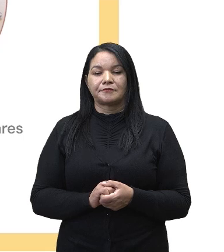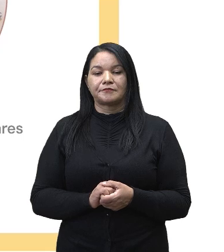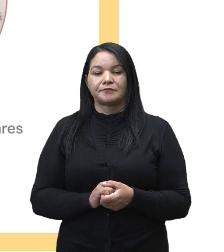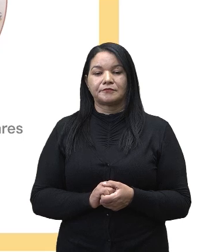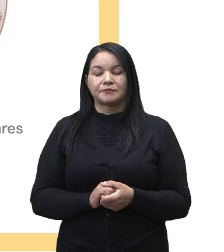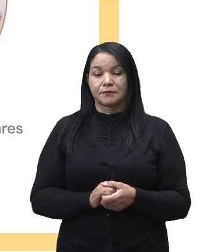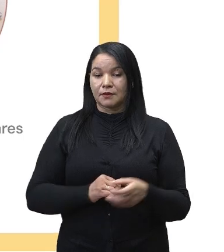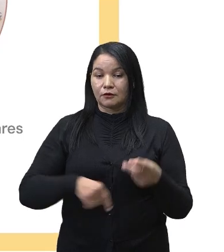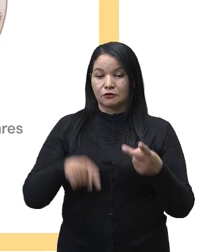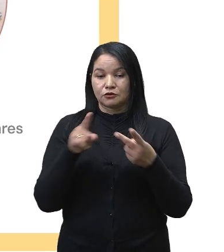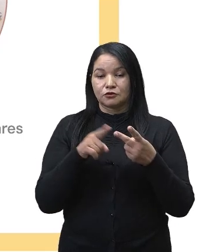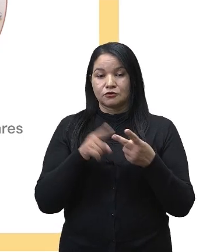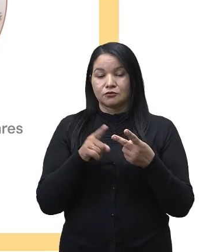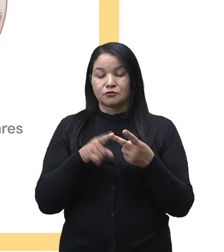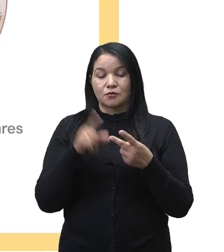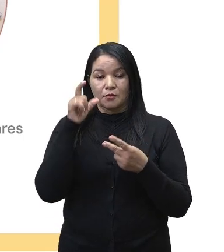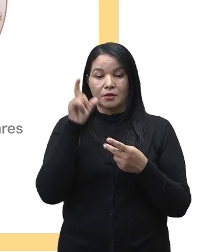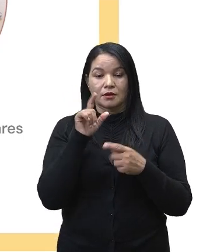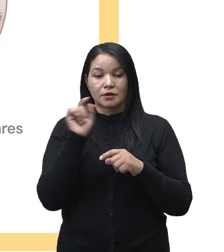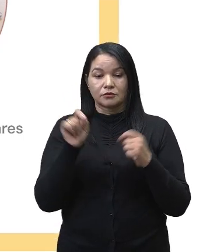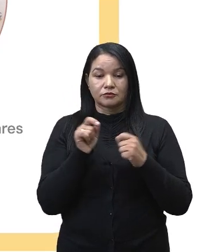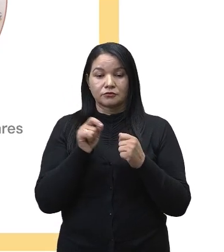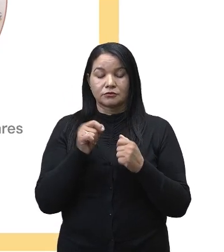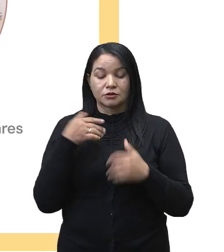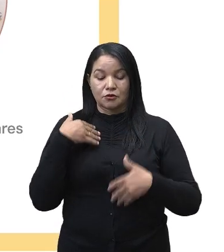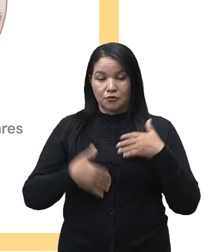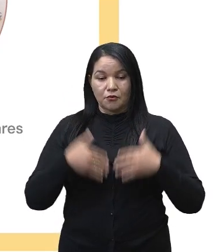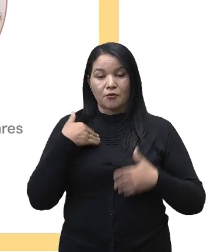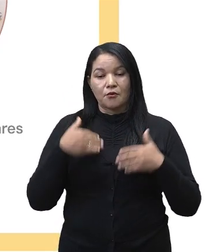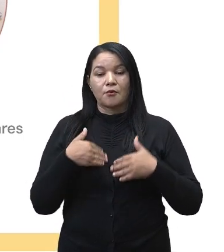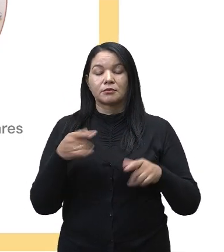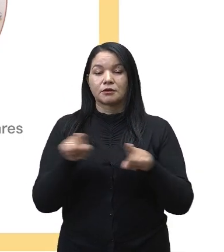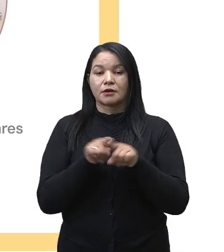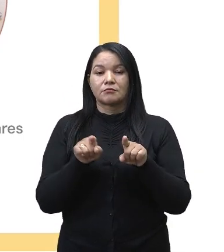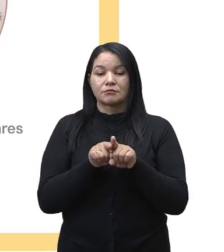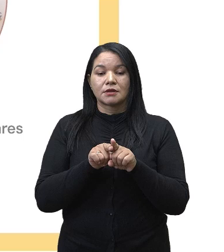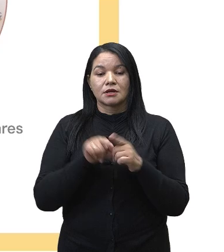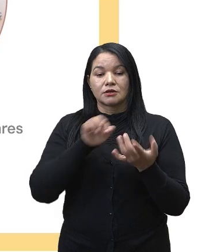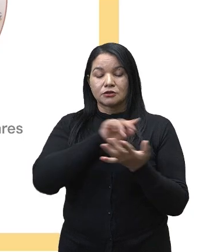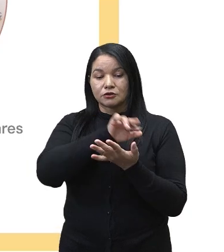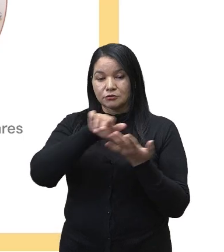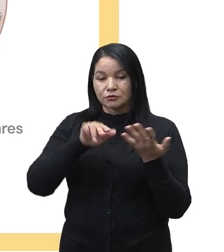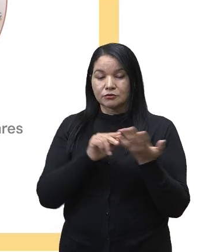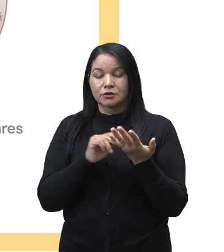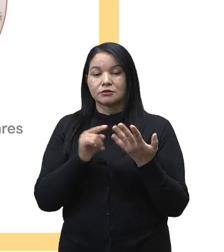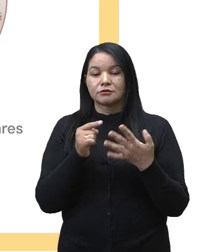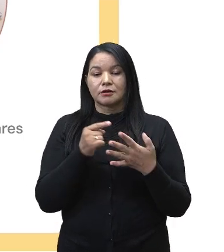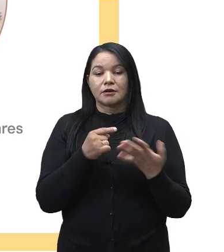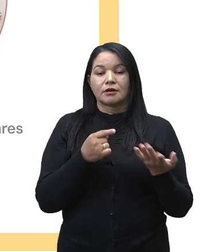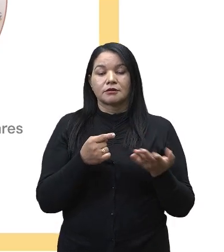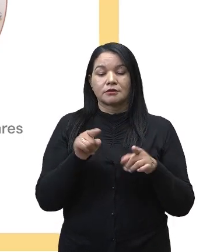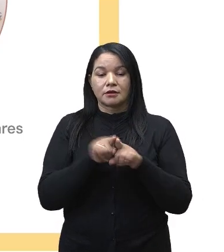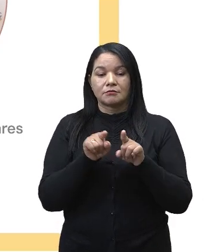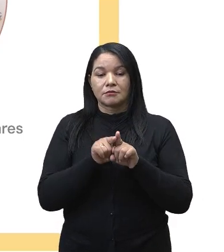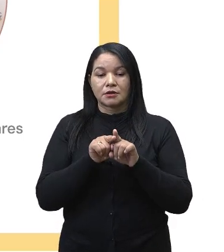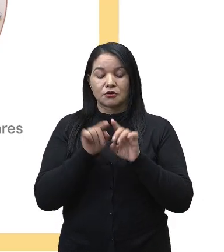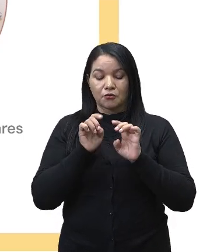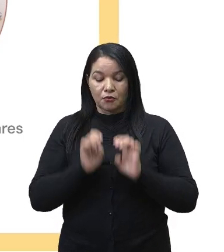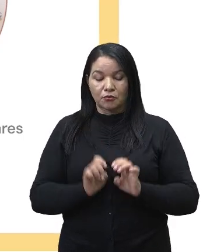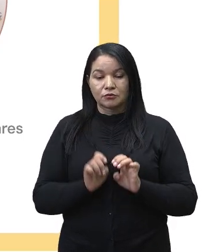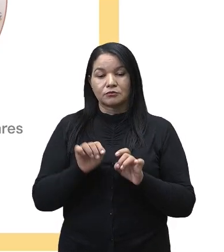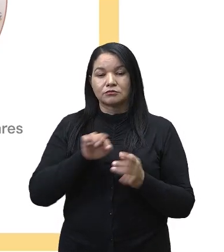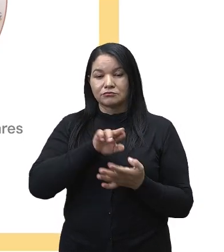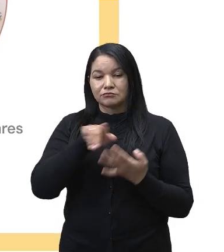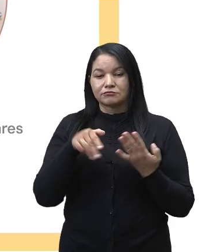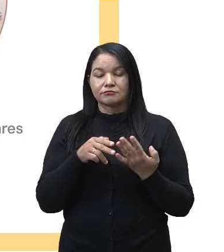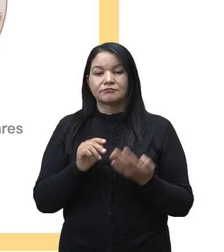retrato, além do aspecto físico, eu também vou descrever as qualidades morais dessa pessoa. Seguindo,